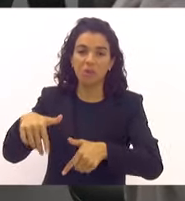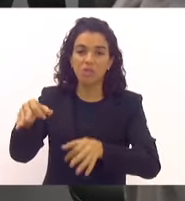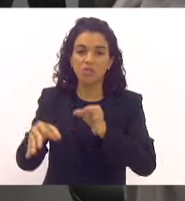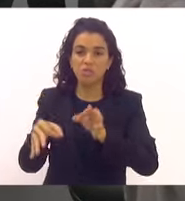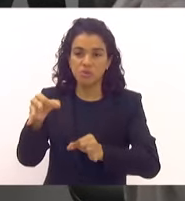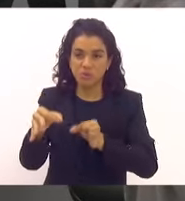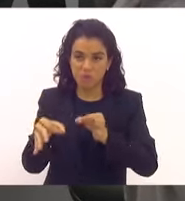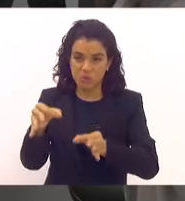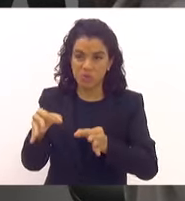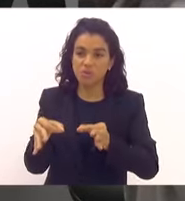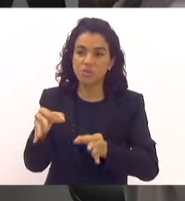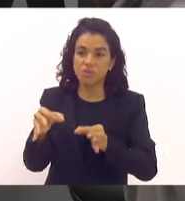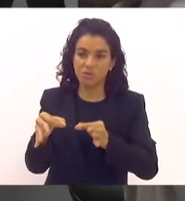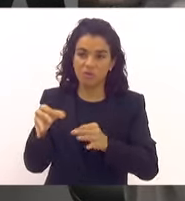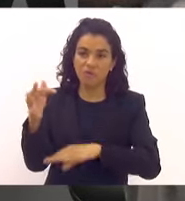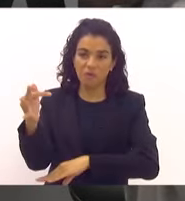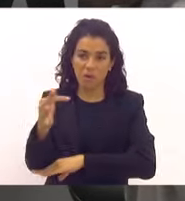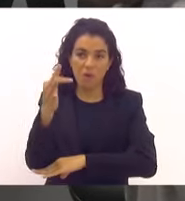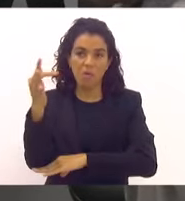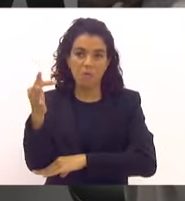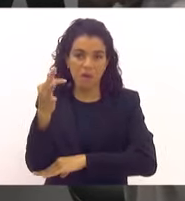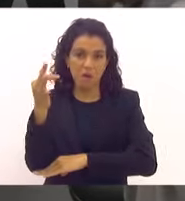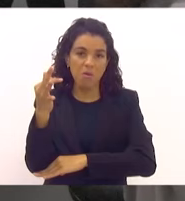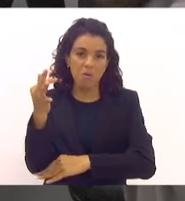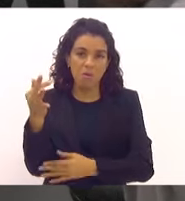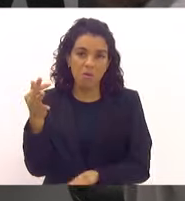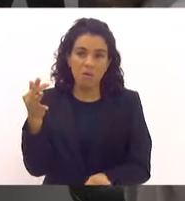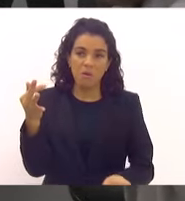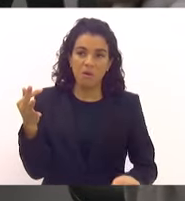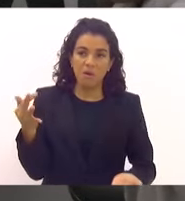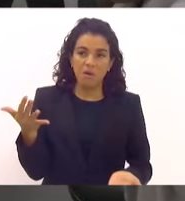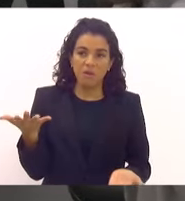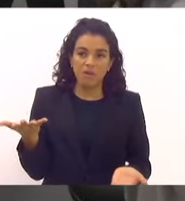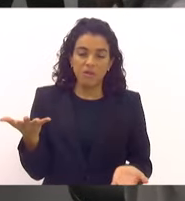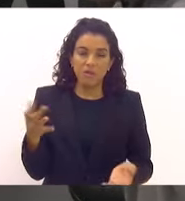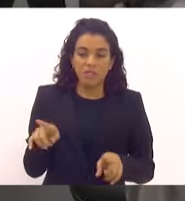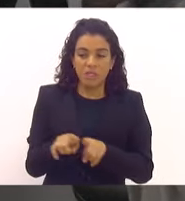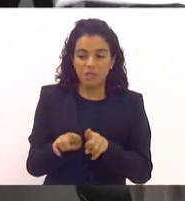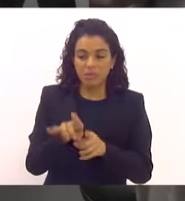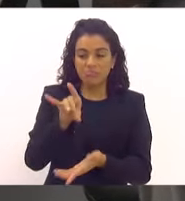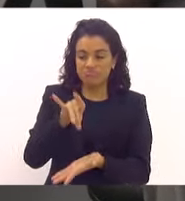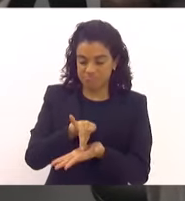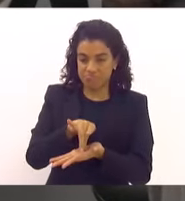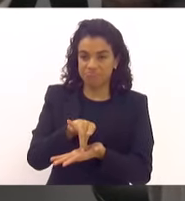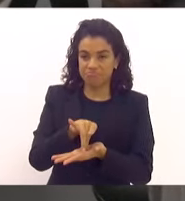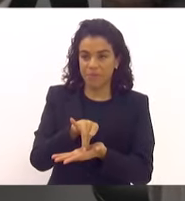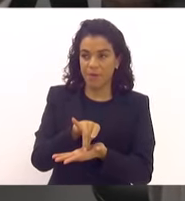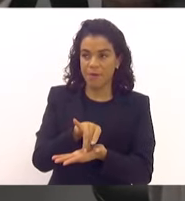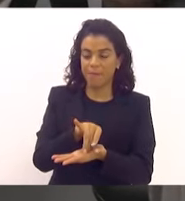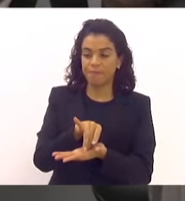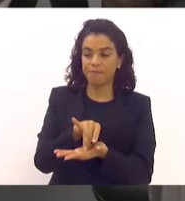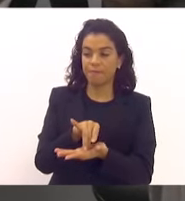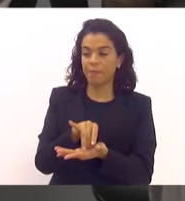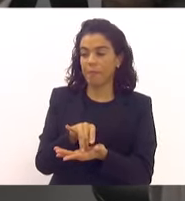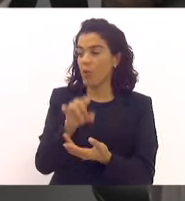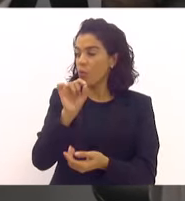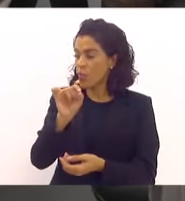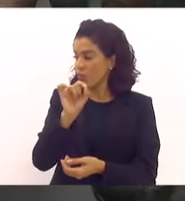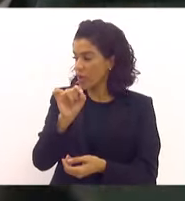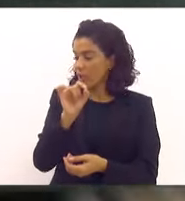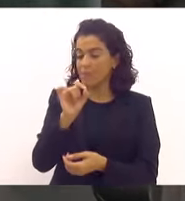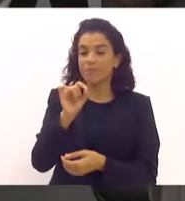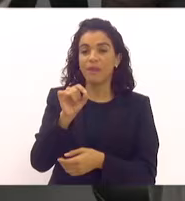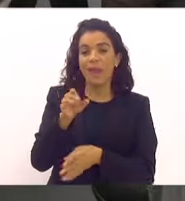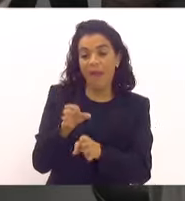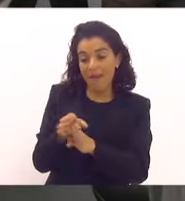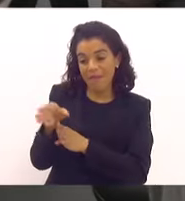jurídica formal, né, e real. O que a indicação legislativa